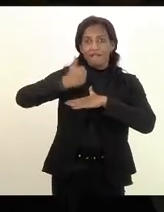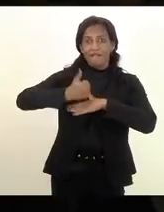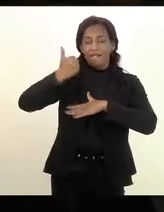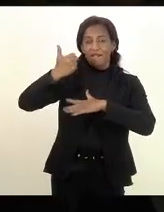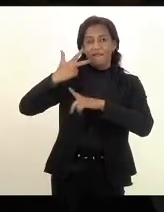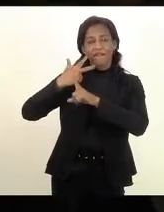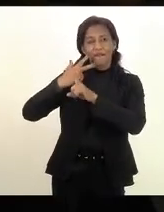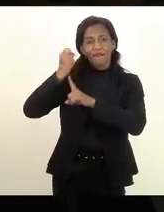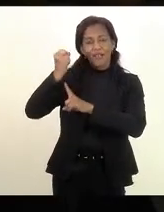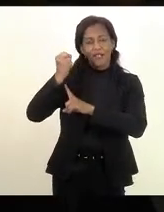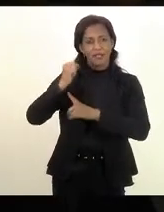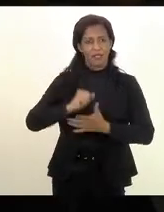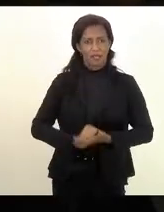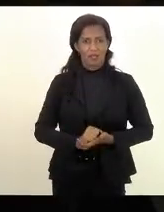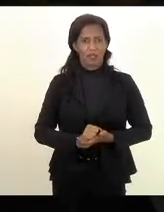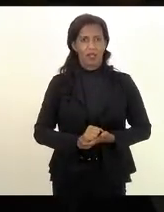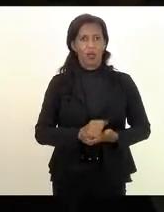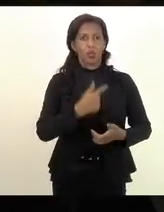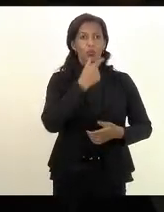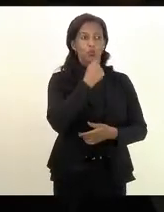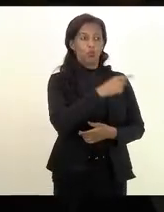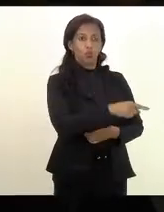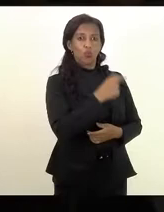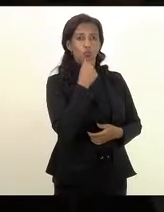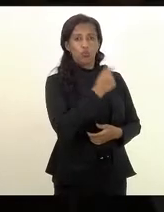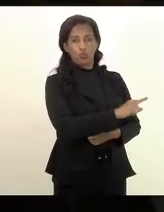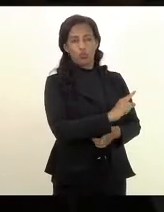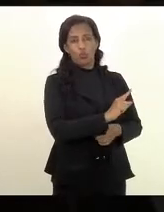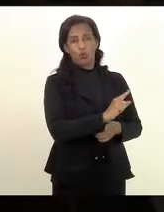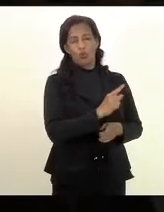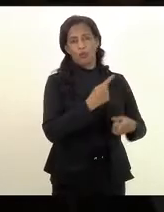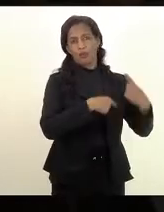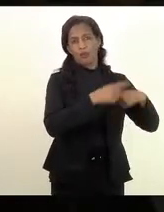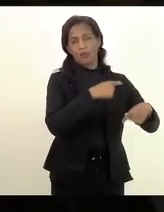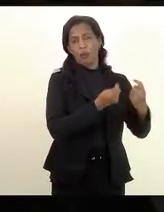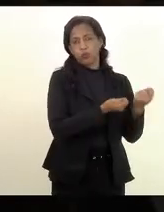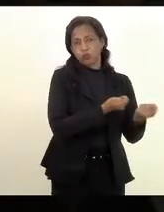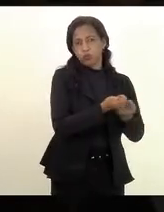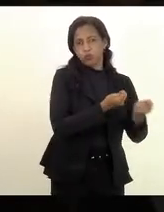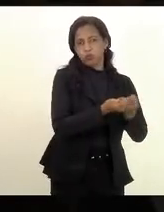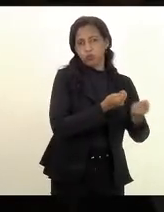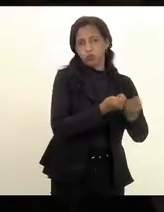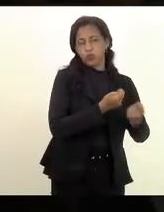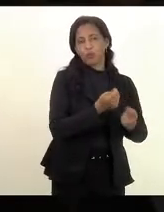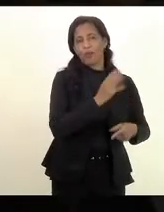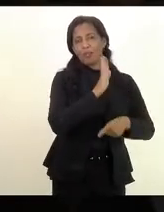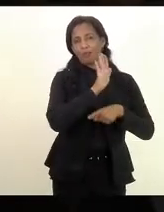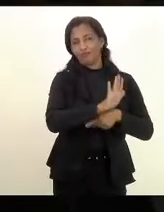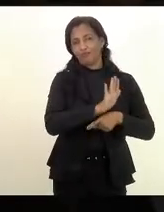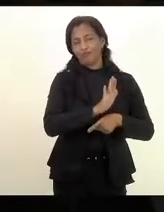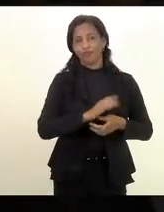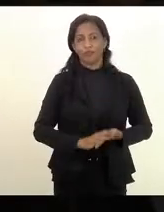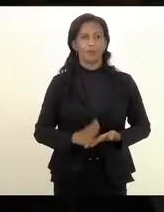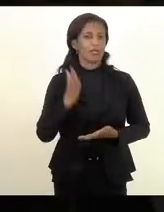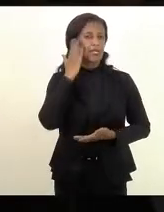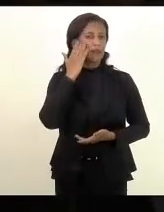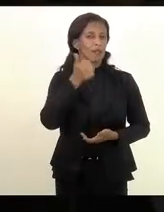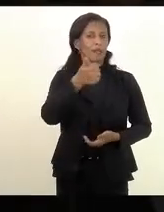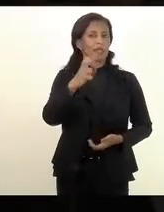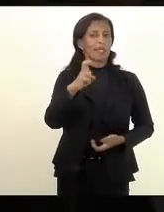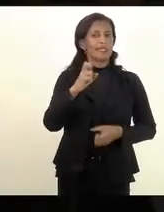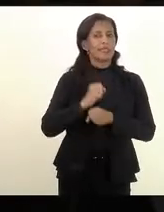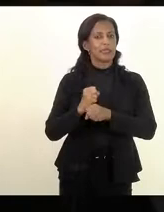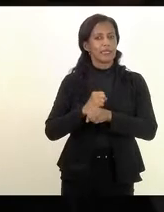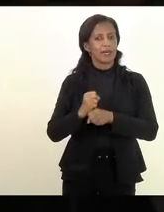agressor muitas vezes mantido por força da dependência econômica nós sabemos que nos 15 anos da lei Maria da